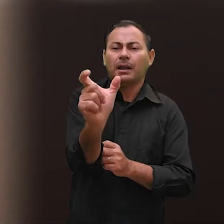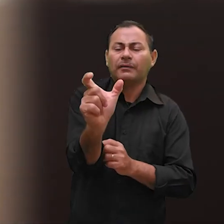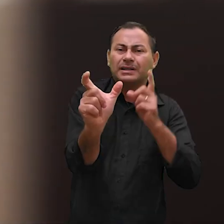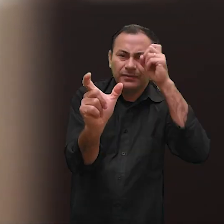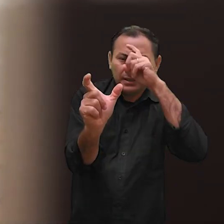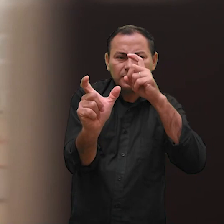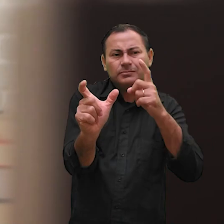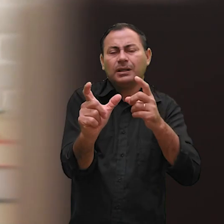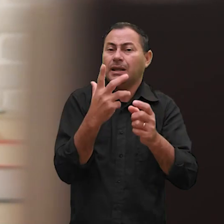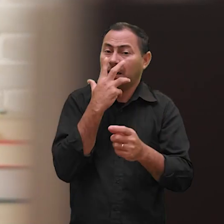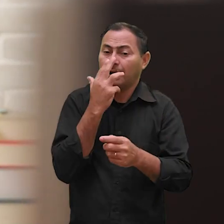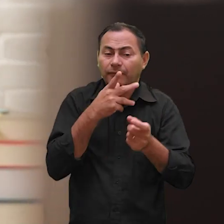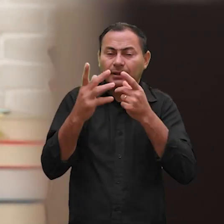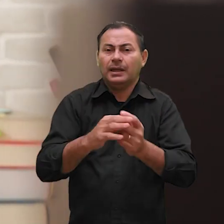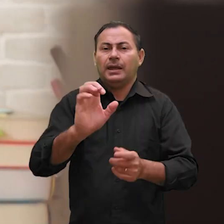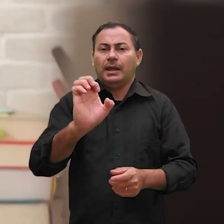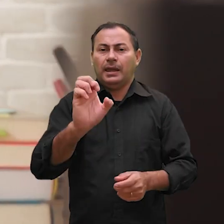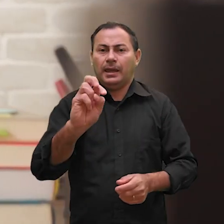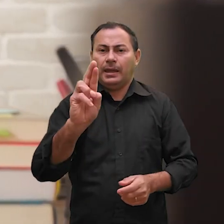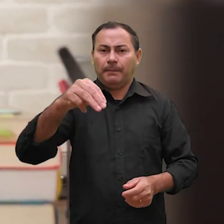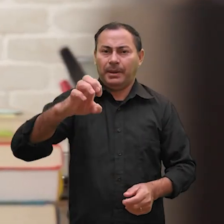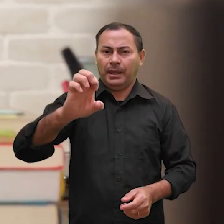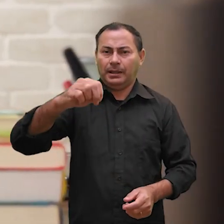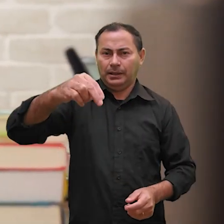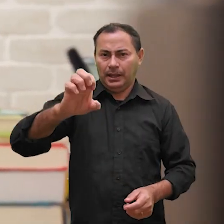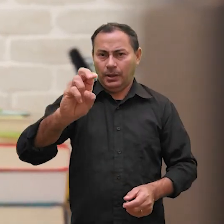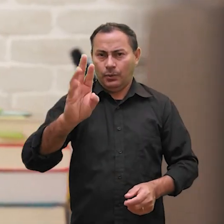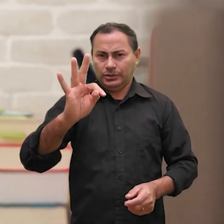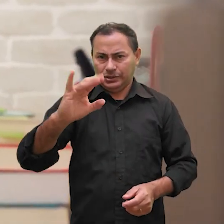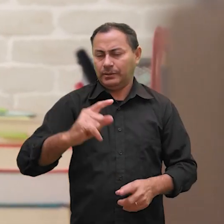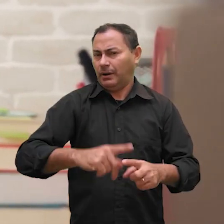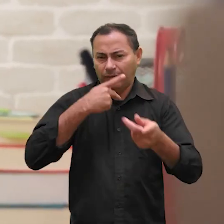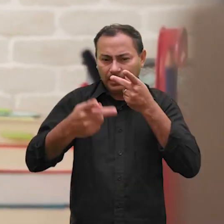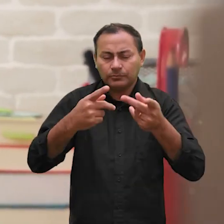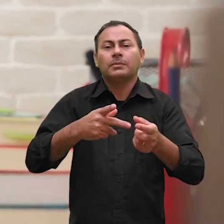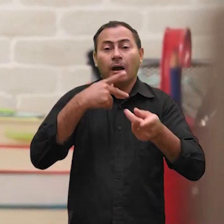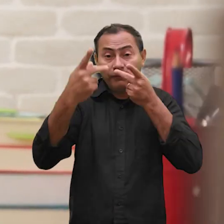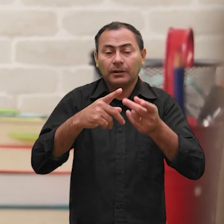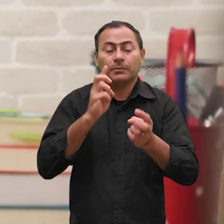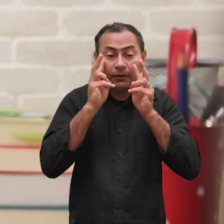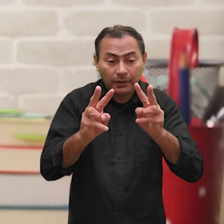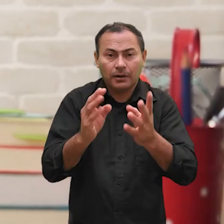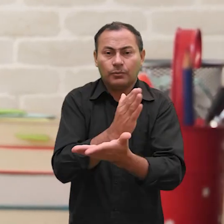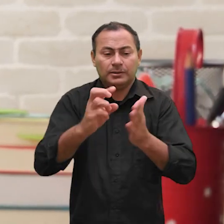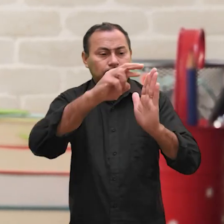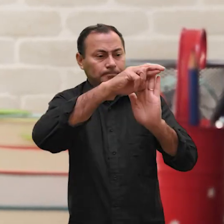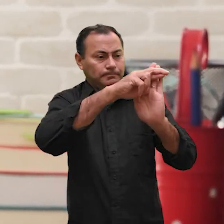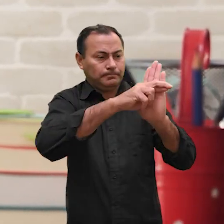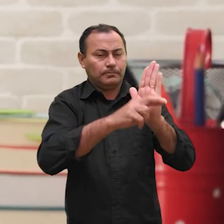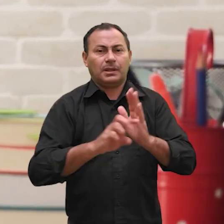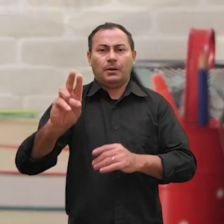uma palavra complicada. Eles a chamam de hermenêutica. Mas nós não vamos chamar assim. Vamos dizer que veremos aqui